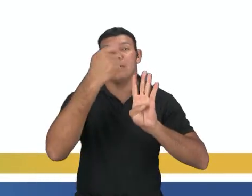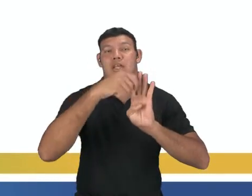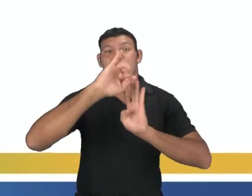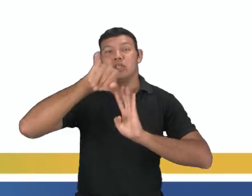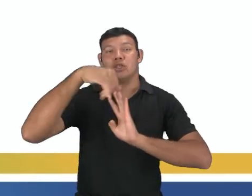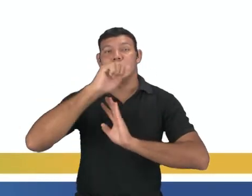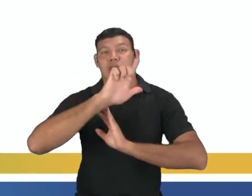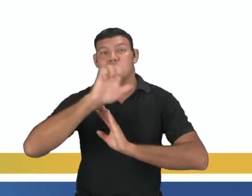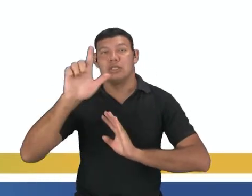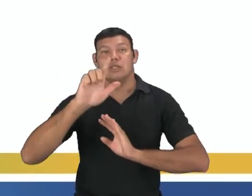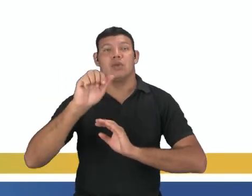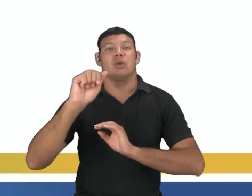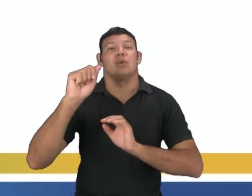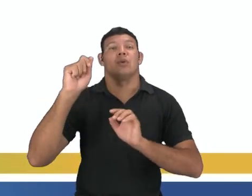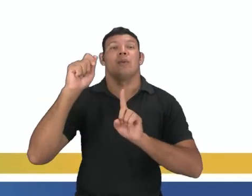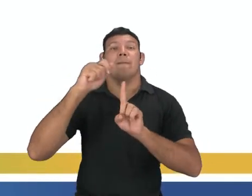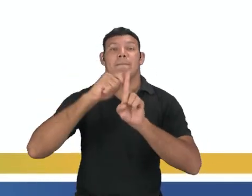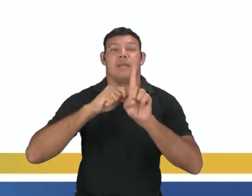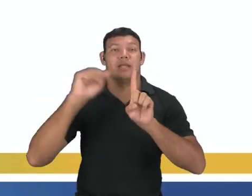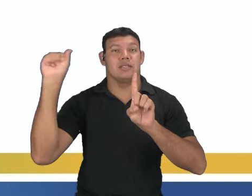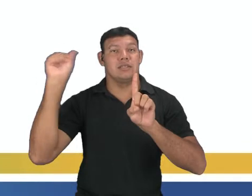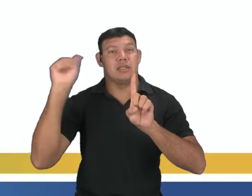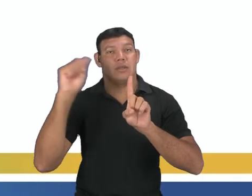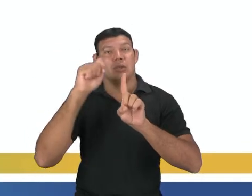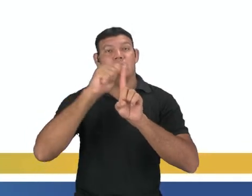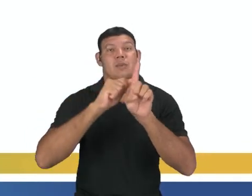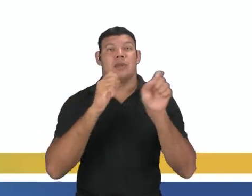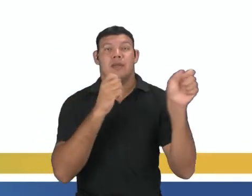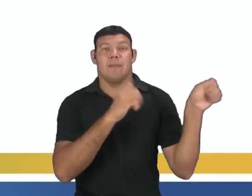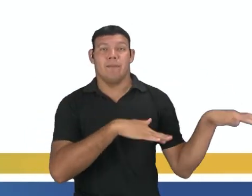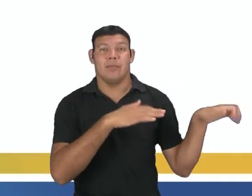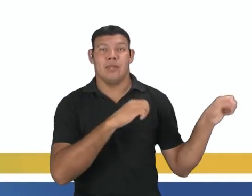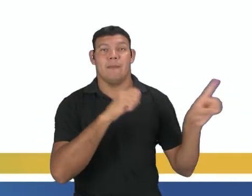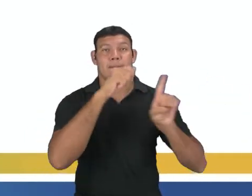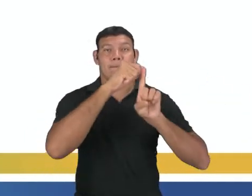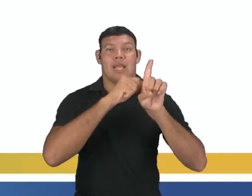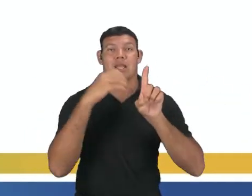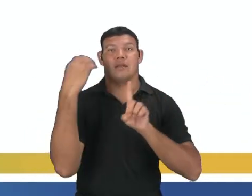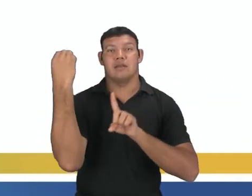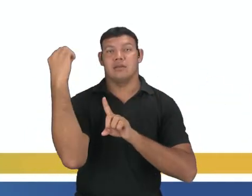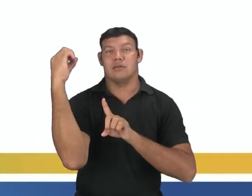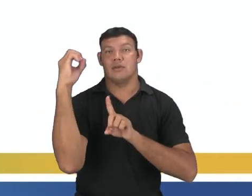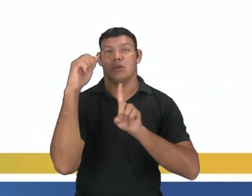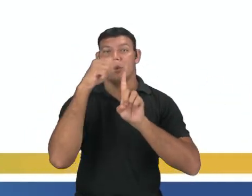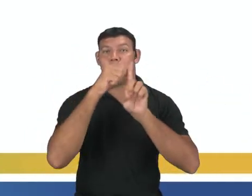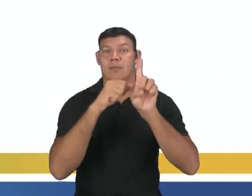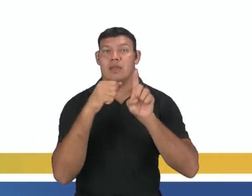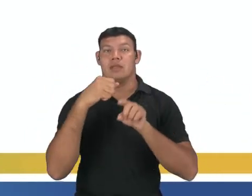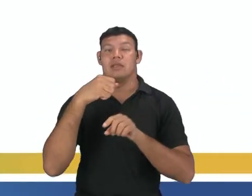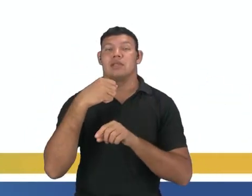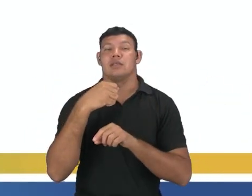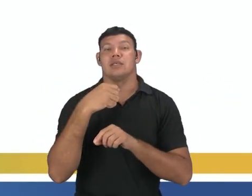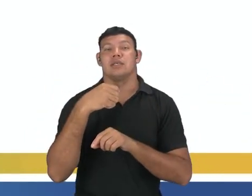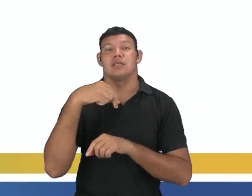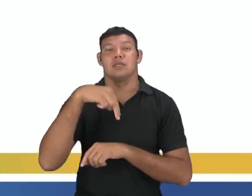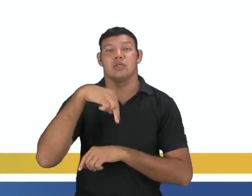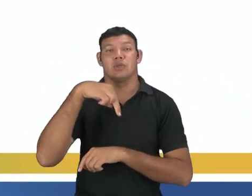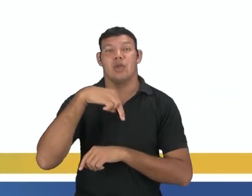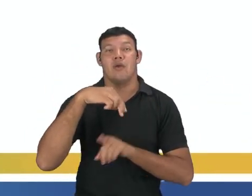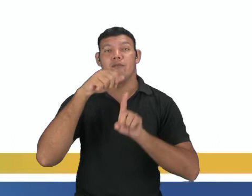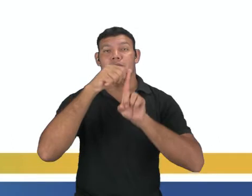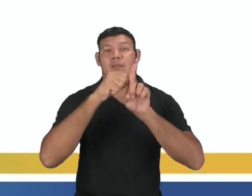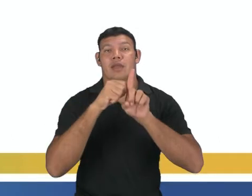outubro, novembro e dezembro. Observando aí, o que o probleminha me diz, né? O que eu